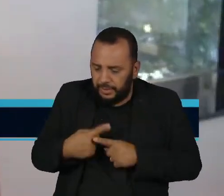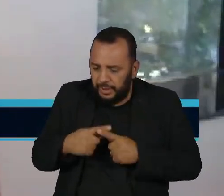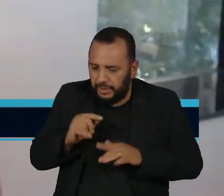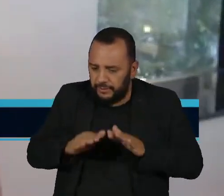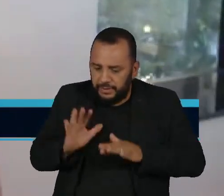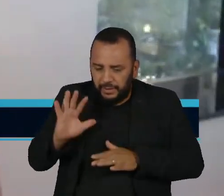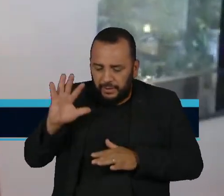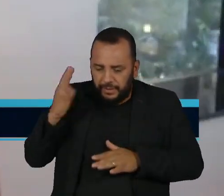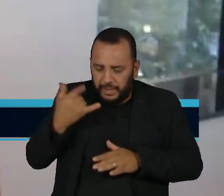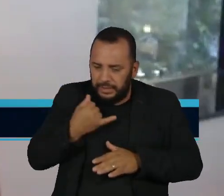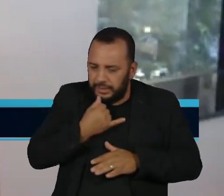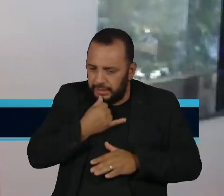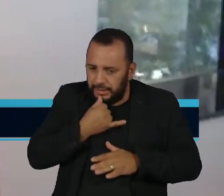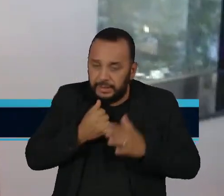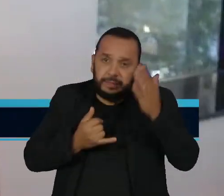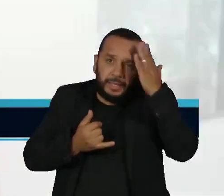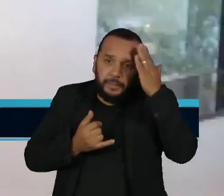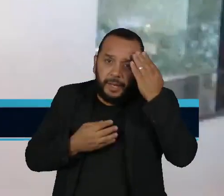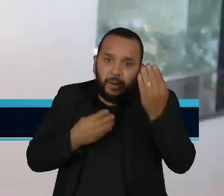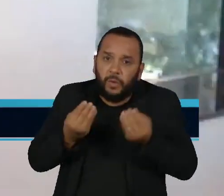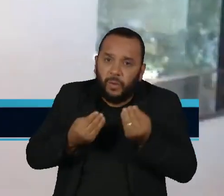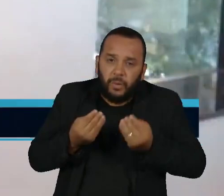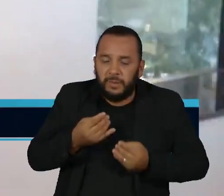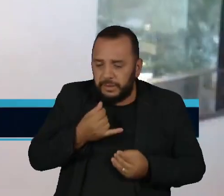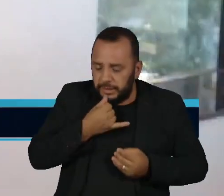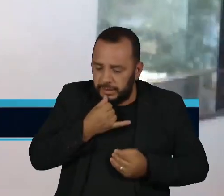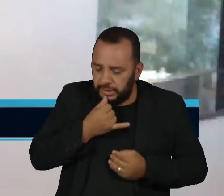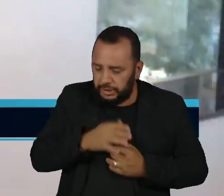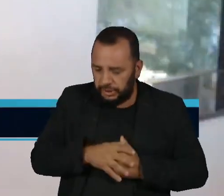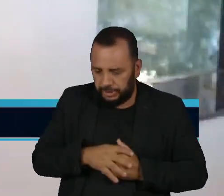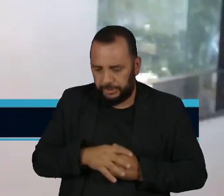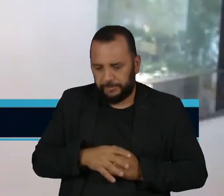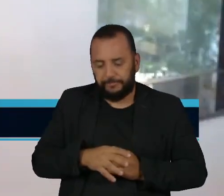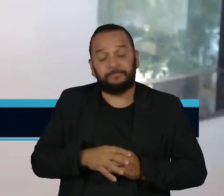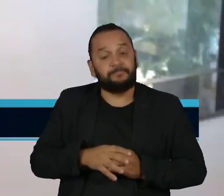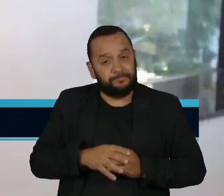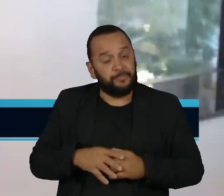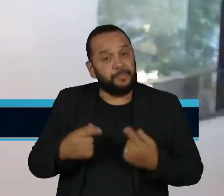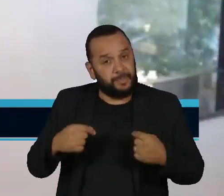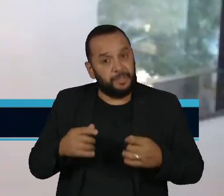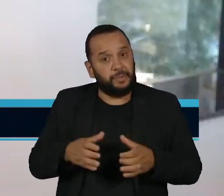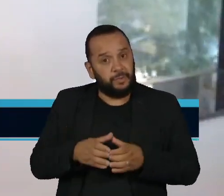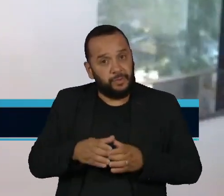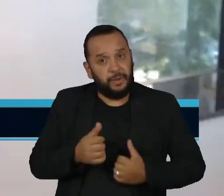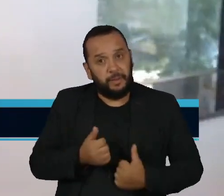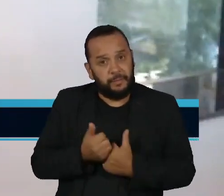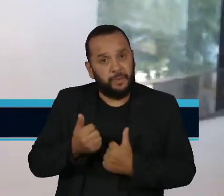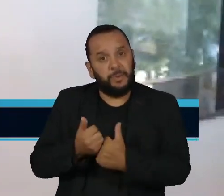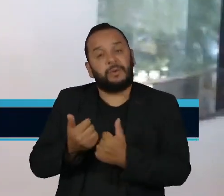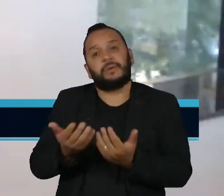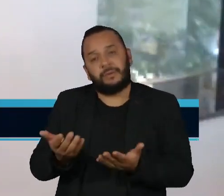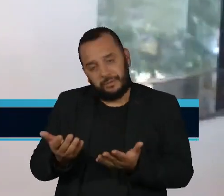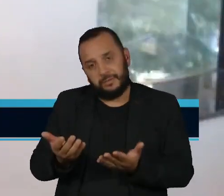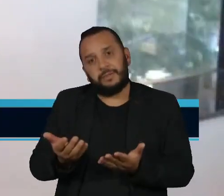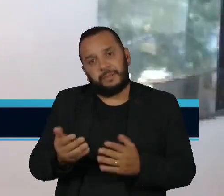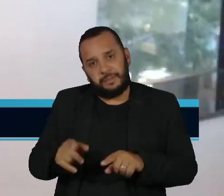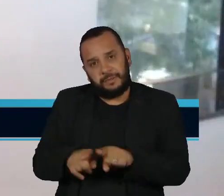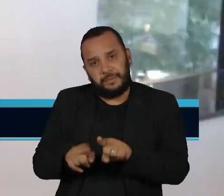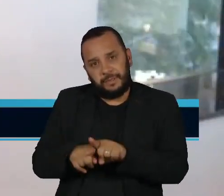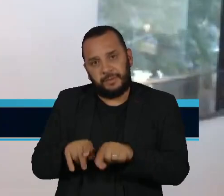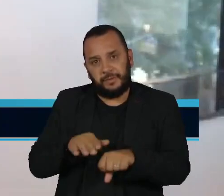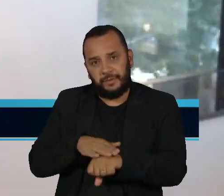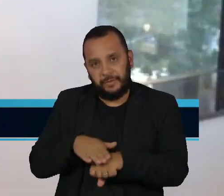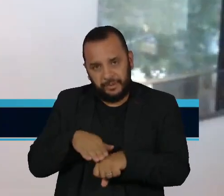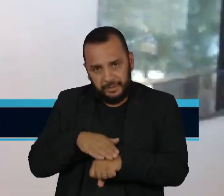triste é uma grande arma contra a ansiedade. Toda forma de rede de apoio, acho que tem de ajudar a conversar sobre isso,